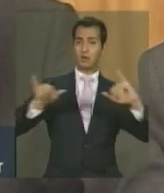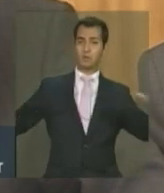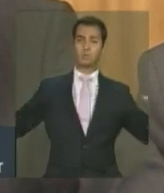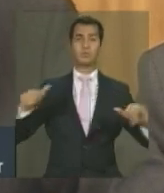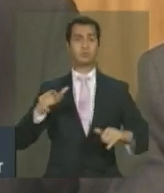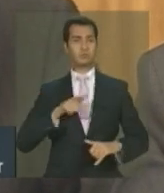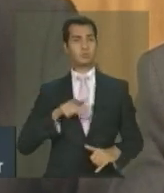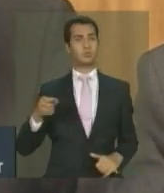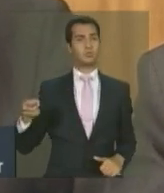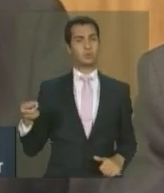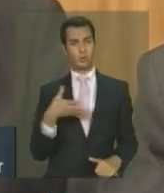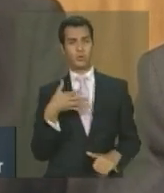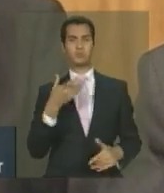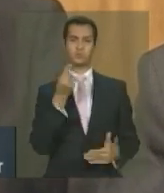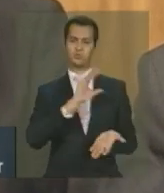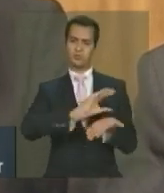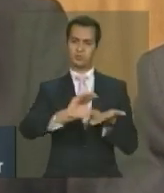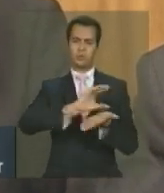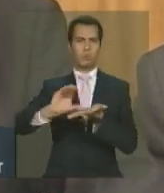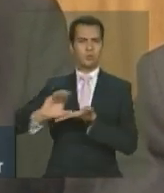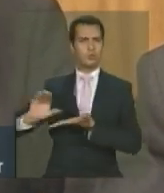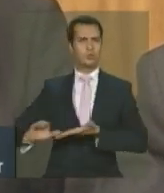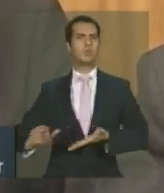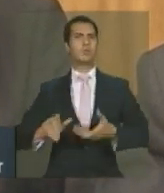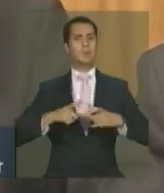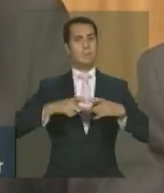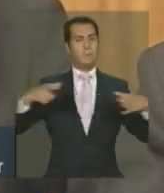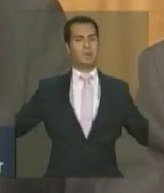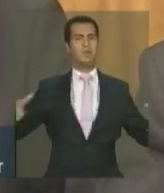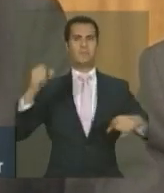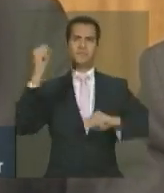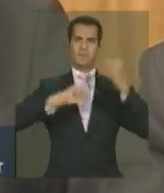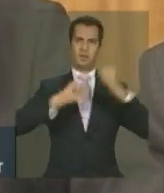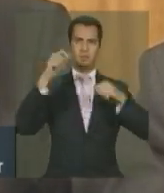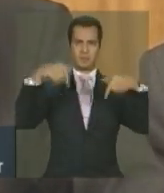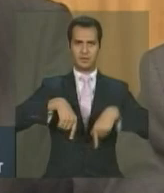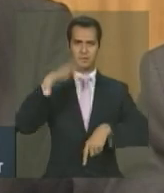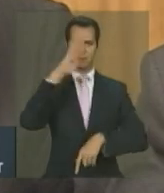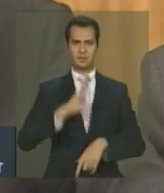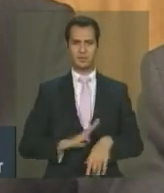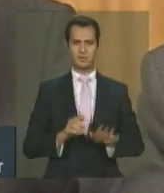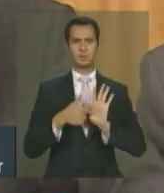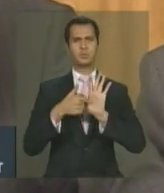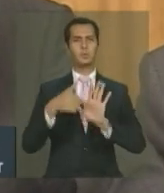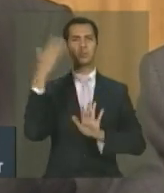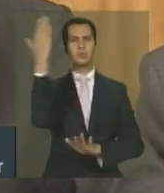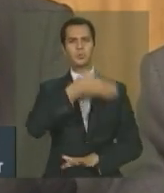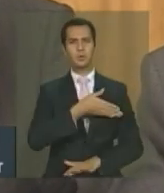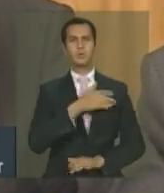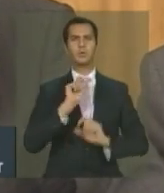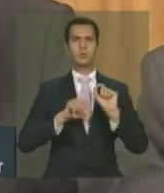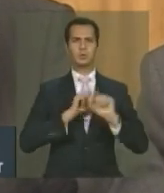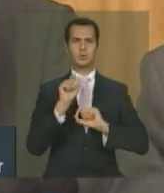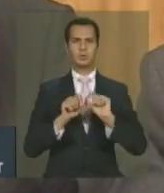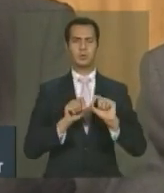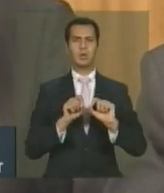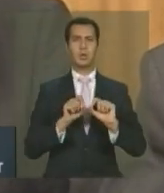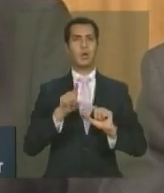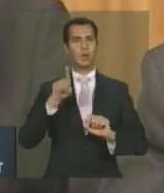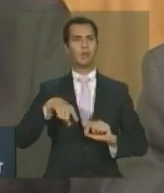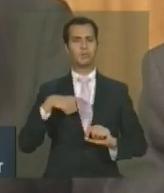produção no Brasil e novos investimentos no Brasil, demonstram o acerto da política industrial que está sendo